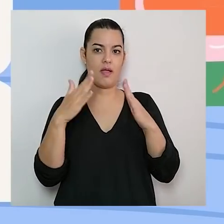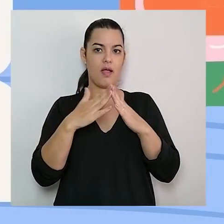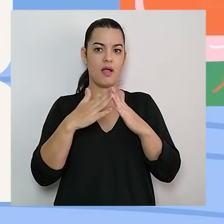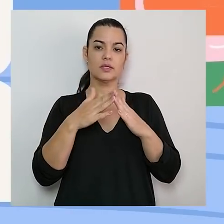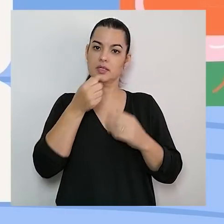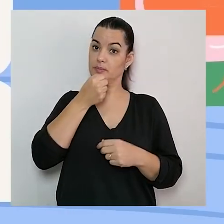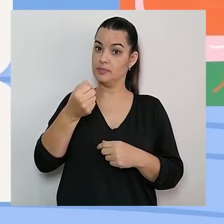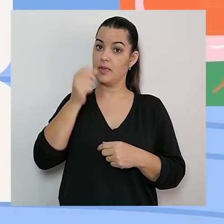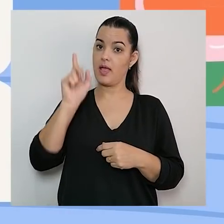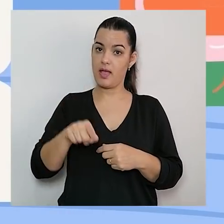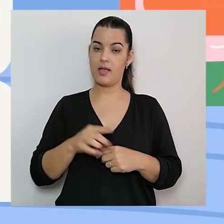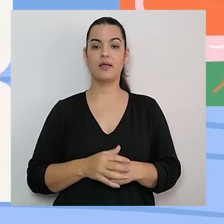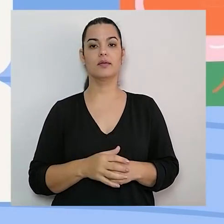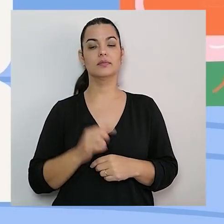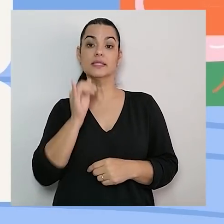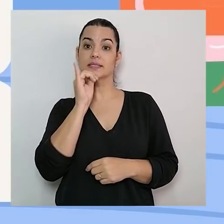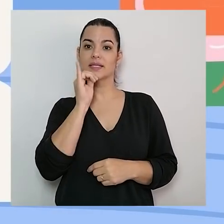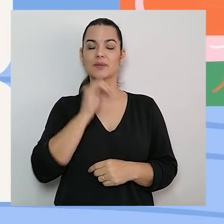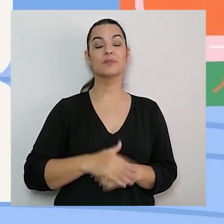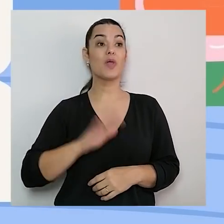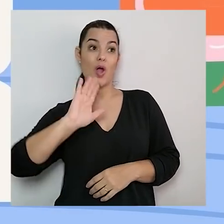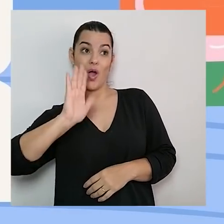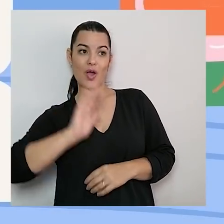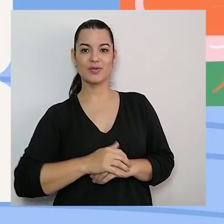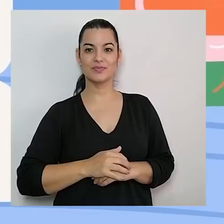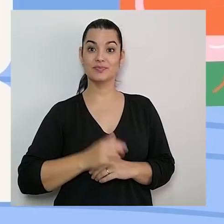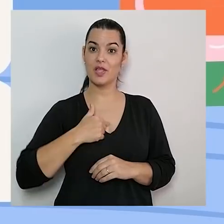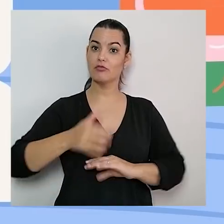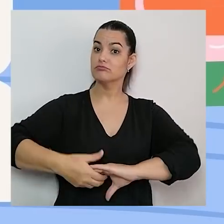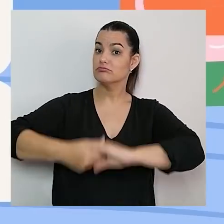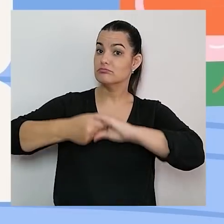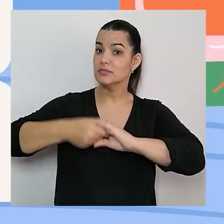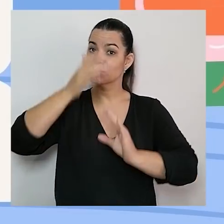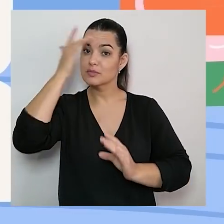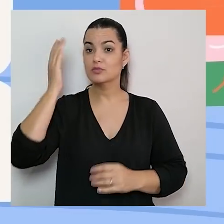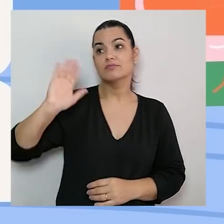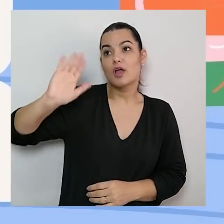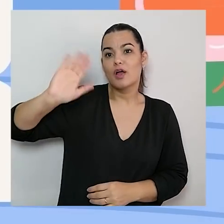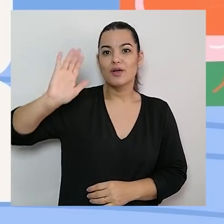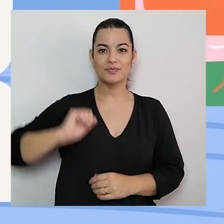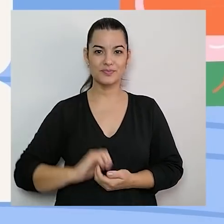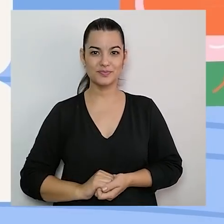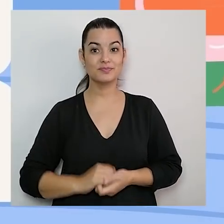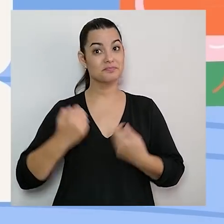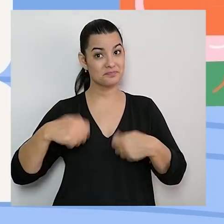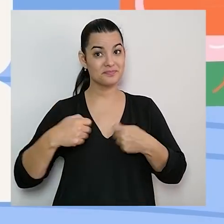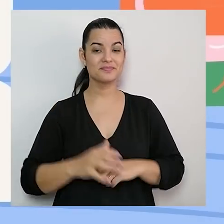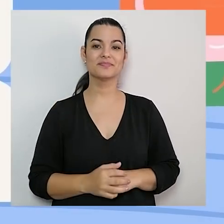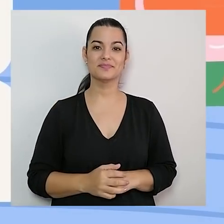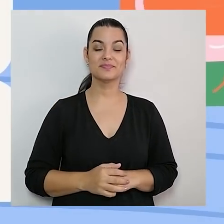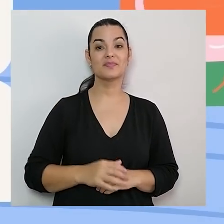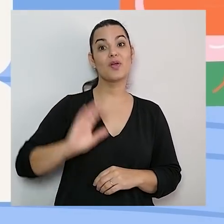de casa. Vou dar um exemplo. Olá, eu vou cumprimentar as pessoas, eu vou saudar as